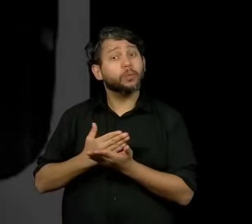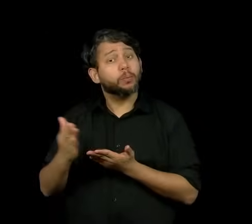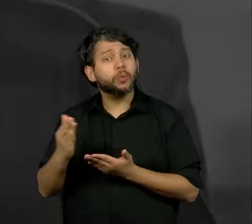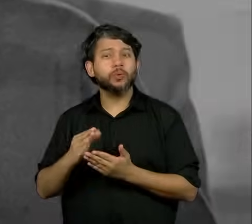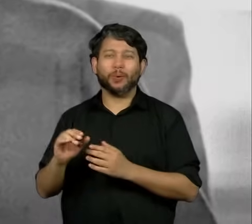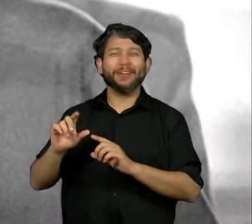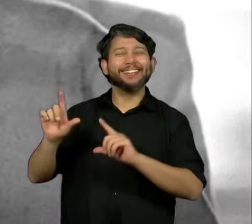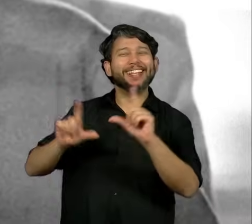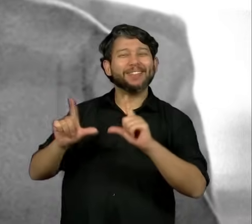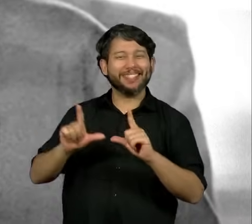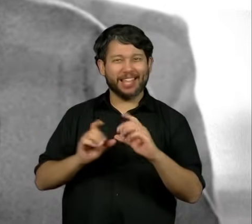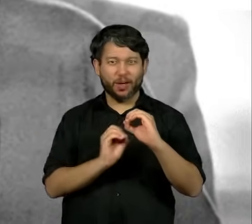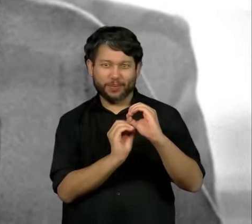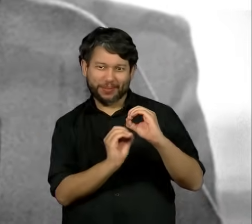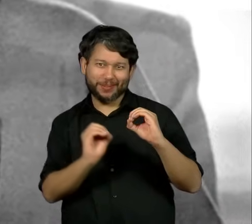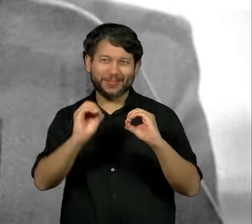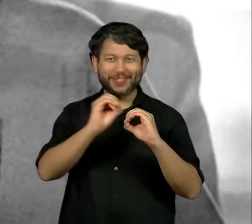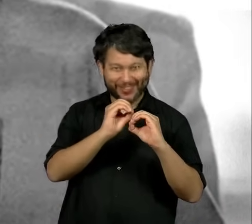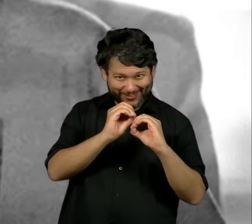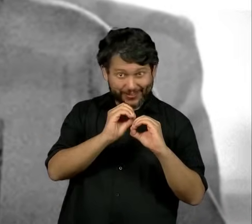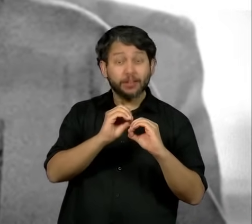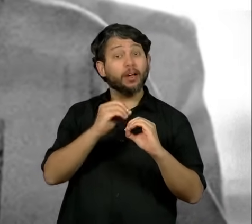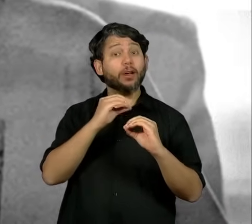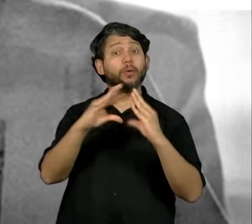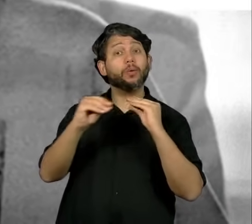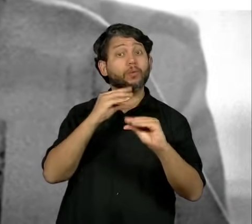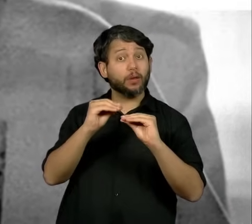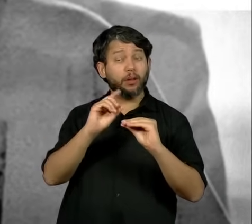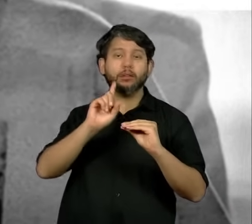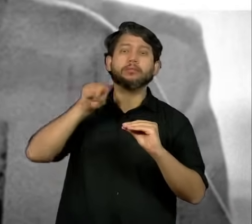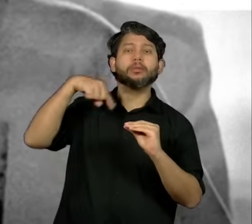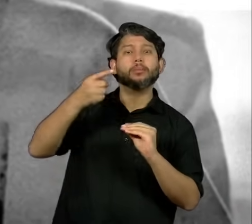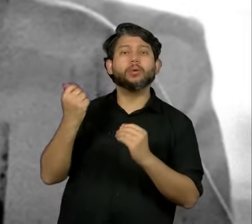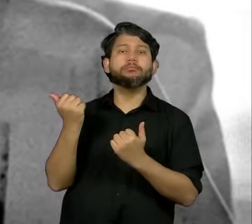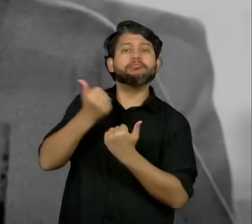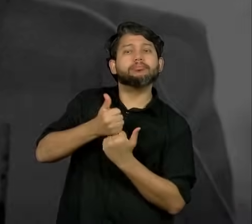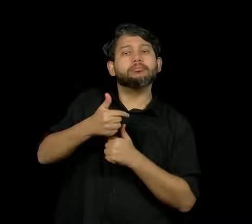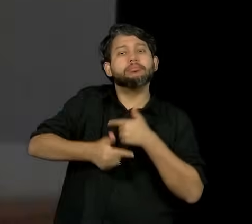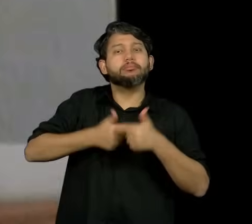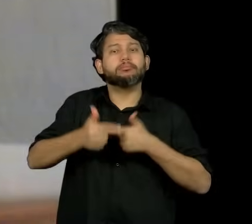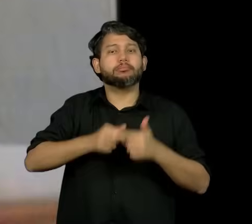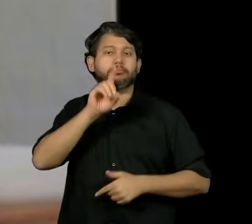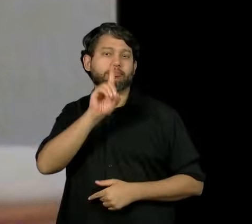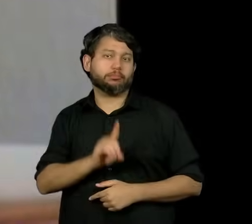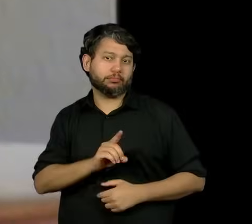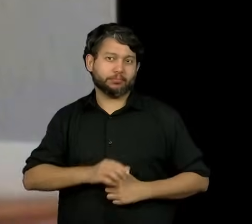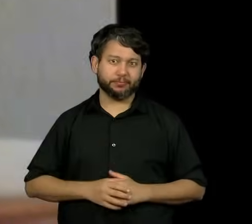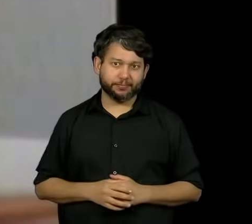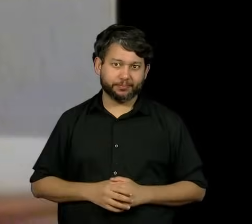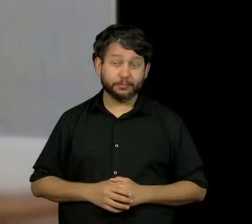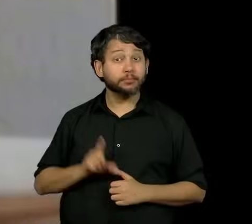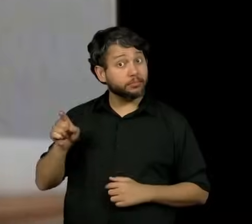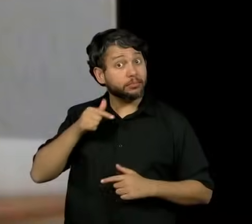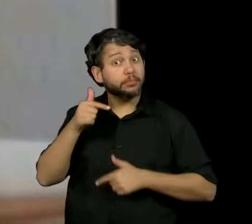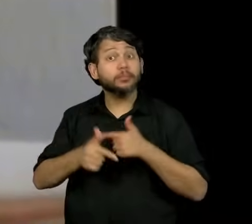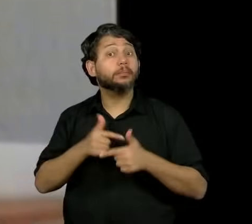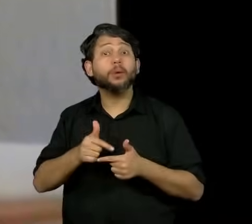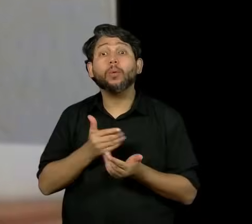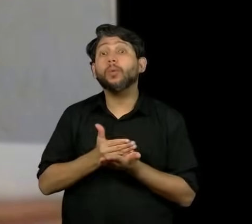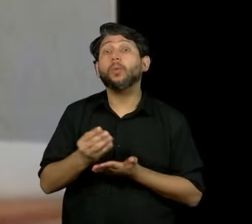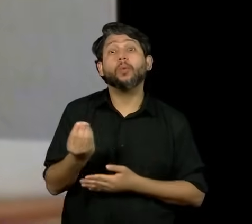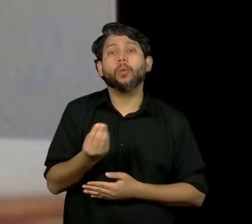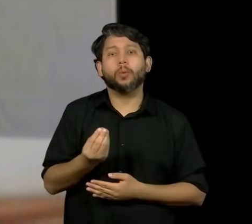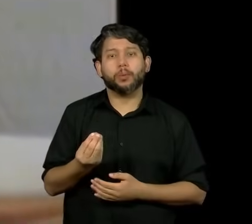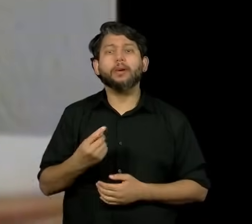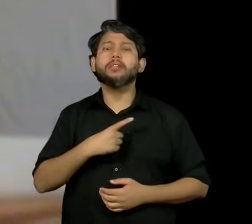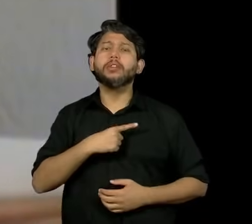TV Excelsior, onde depois viria a assumir a função de diretor. Avancini se destacou ao implantar um novo